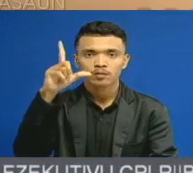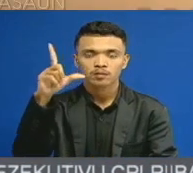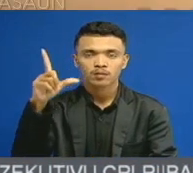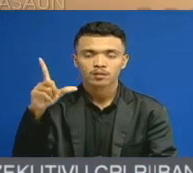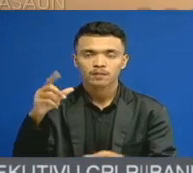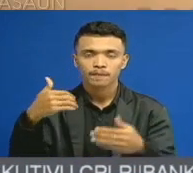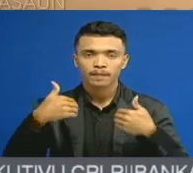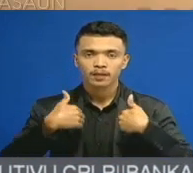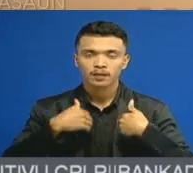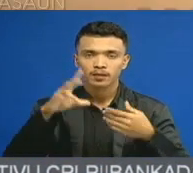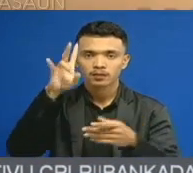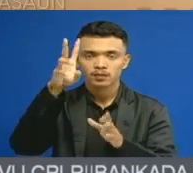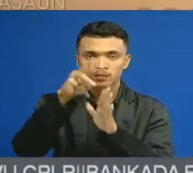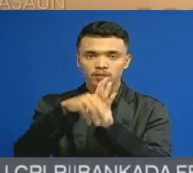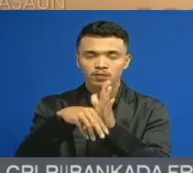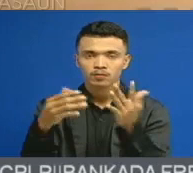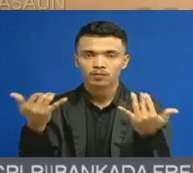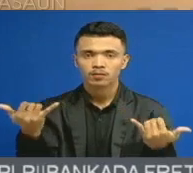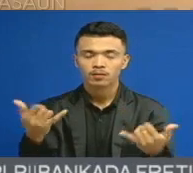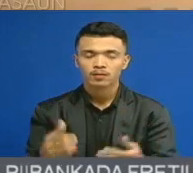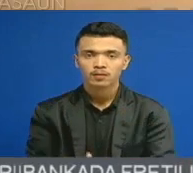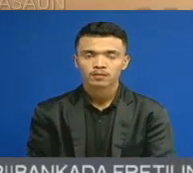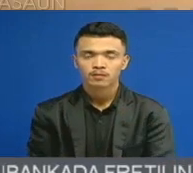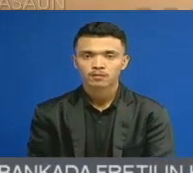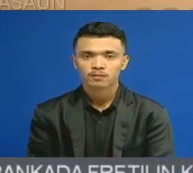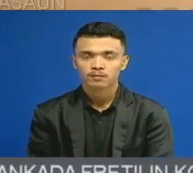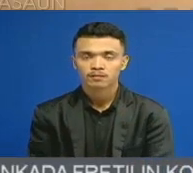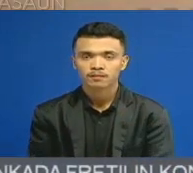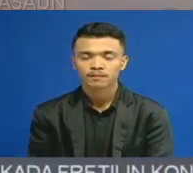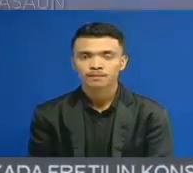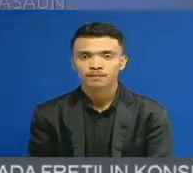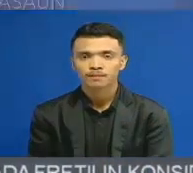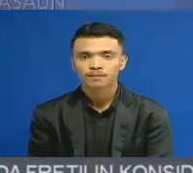Lorenzo ia segmento 7 minutos edição Uhin.